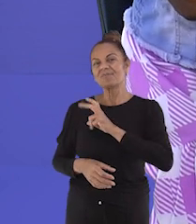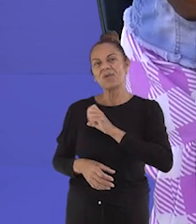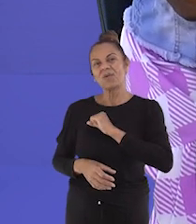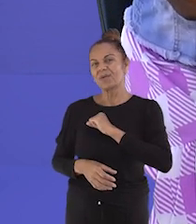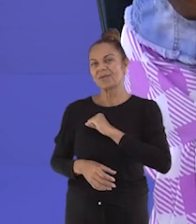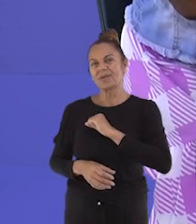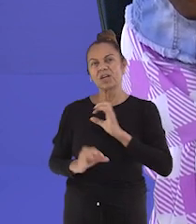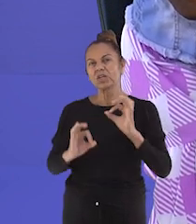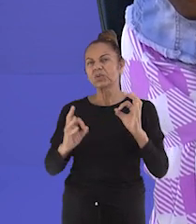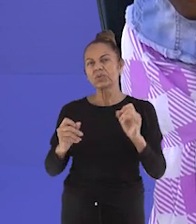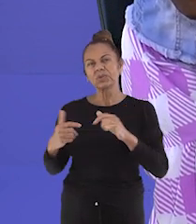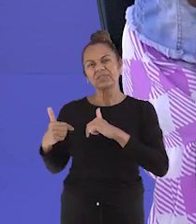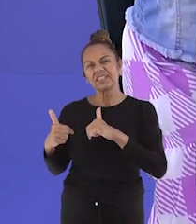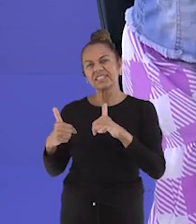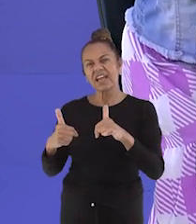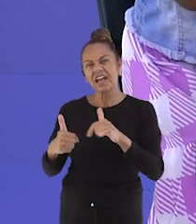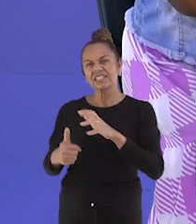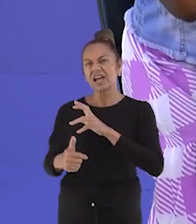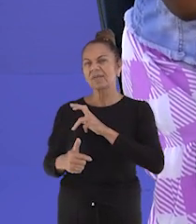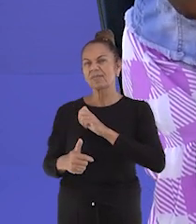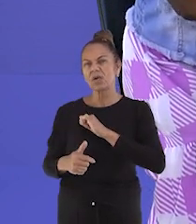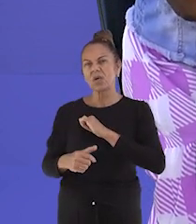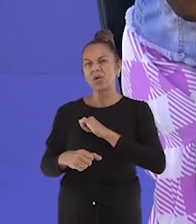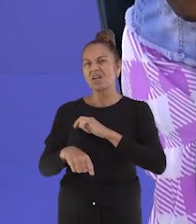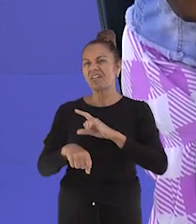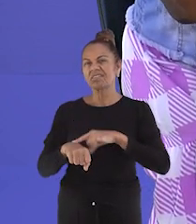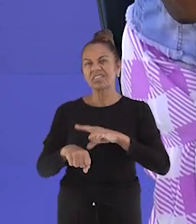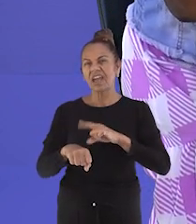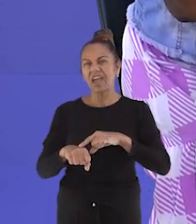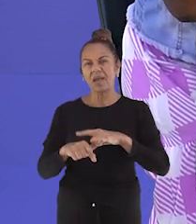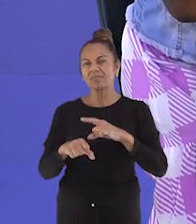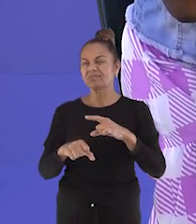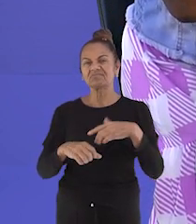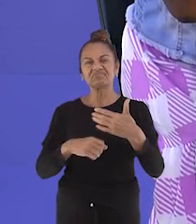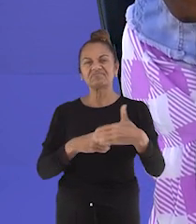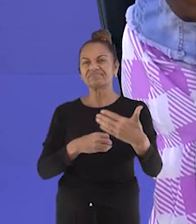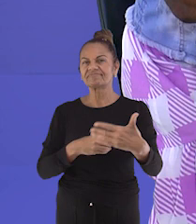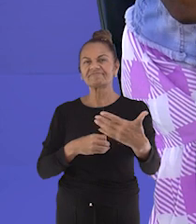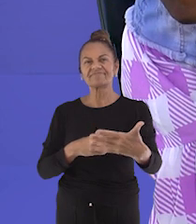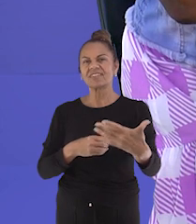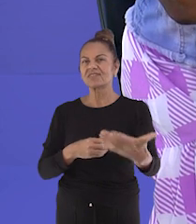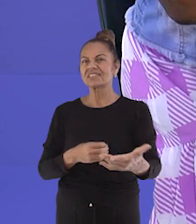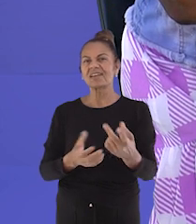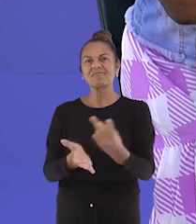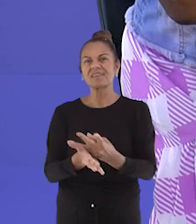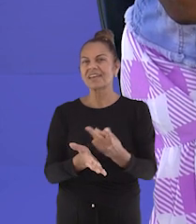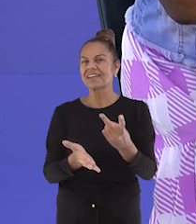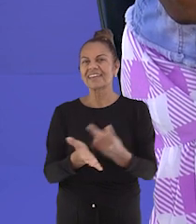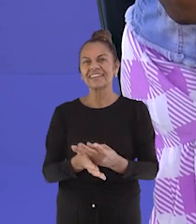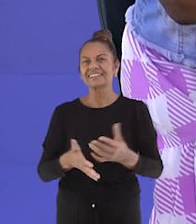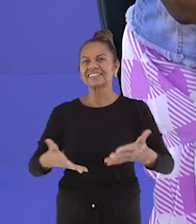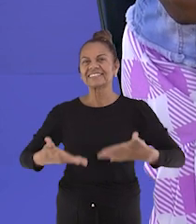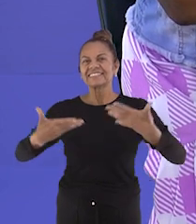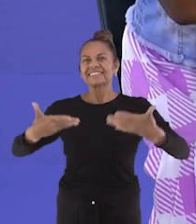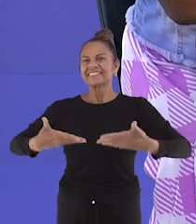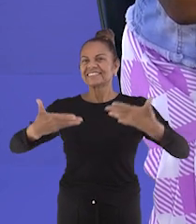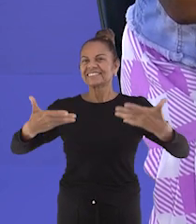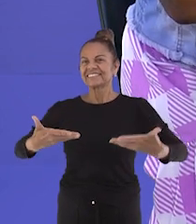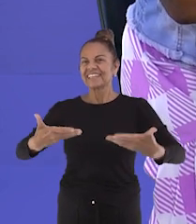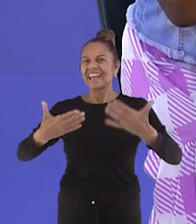passar. E o tempo também não te destrói. Se você faz com amor, você tem o retorno. A